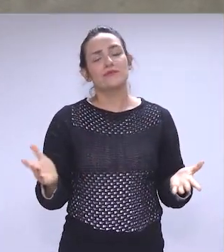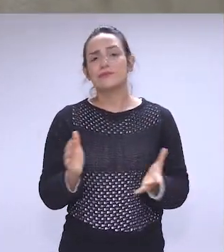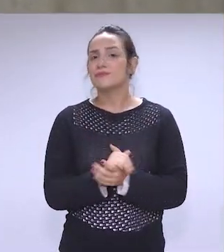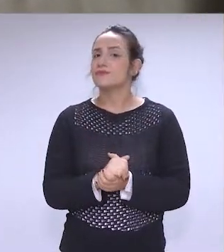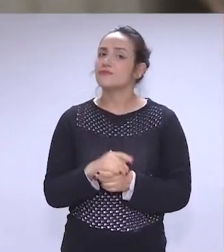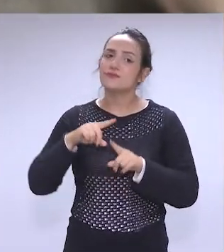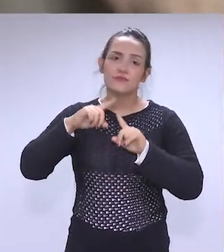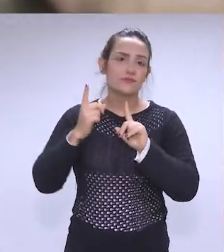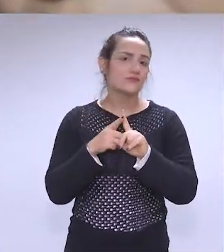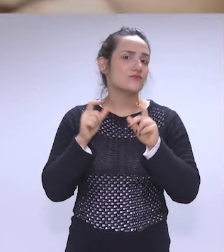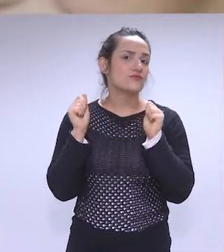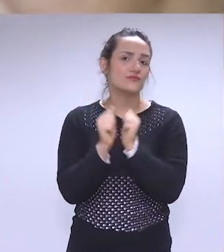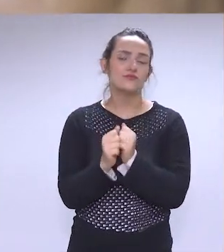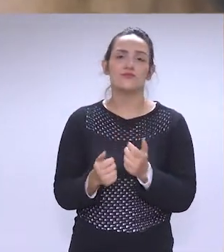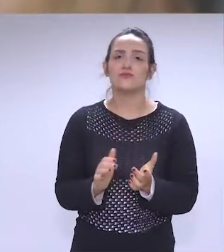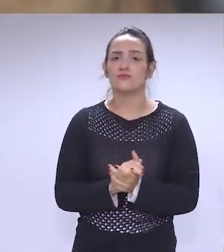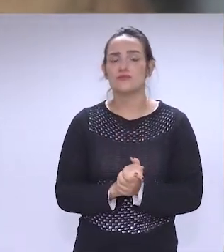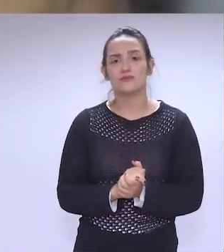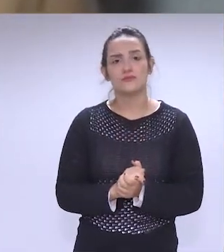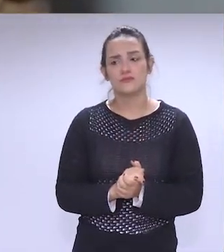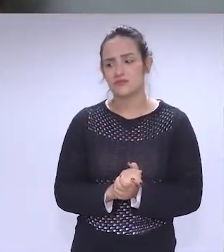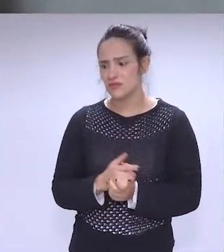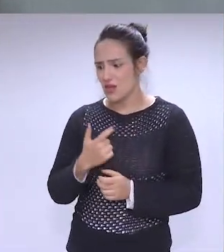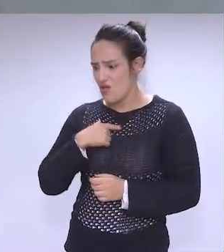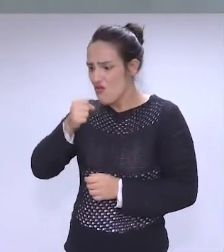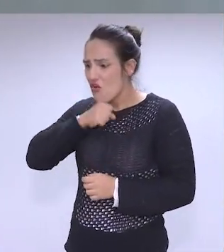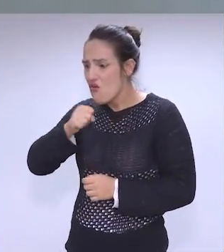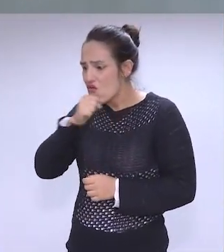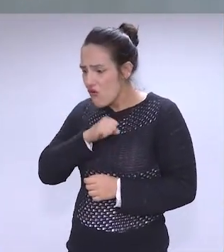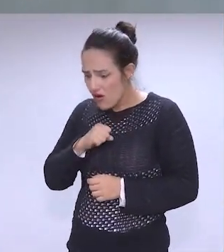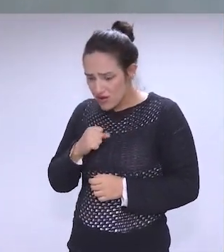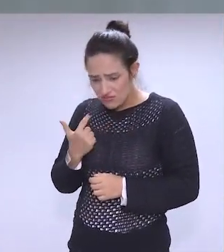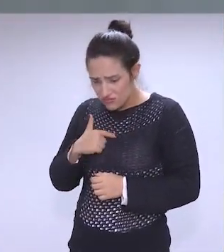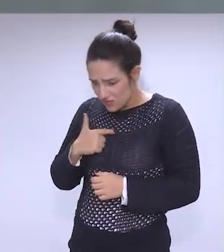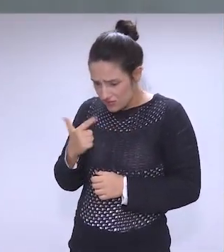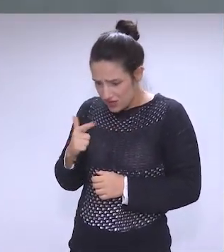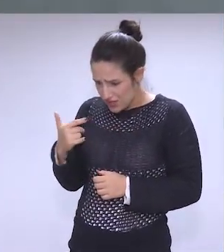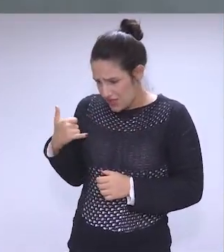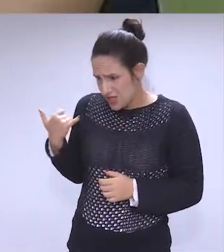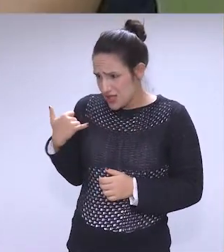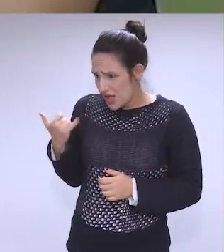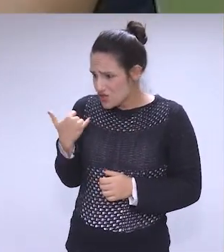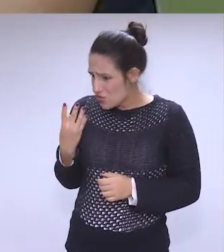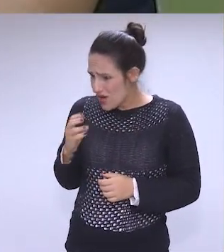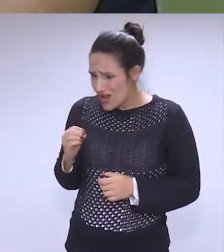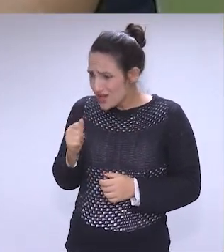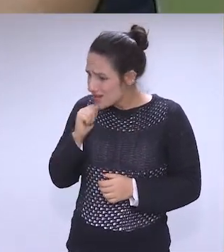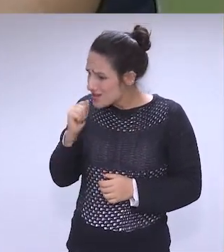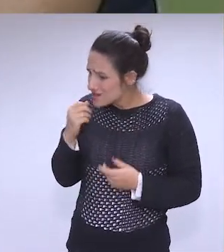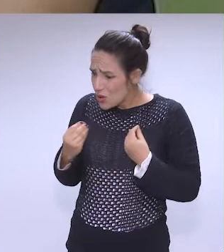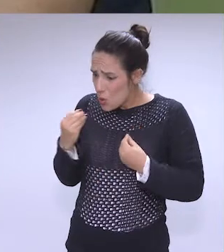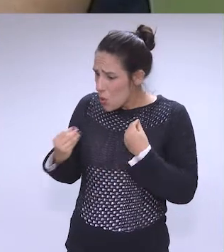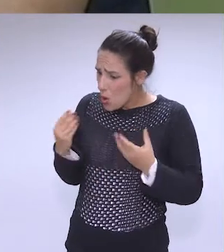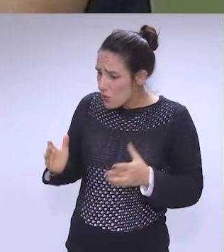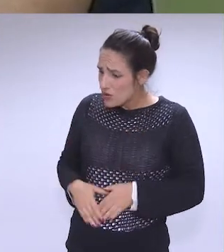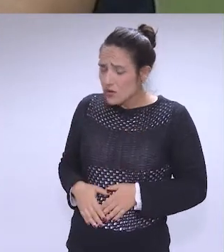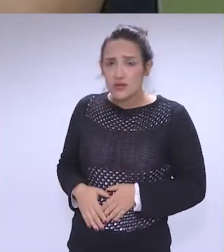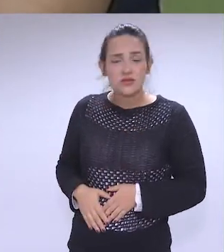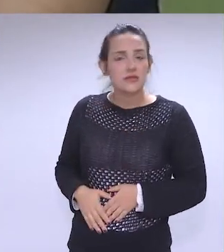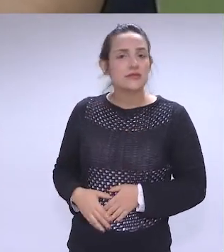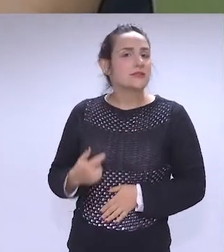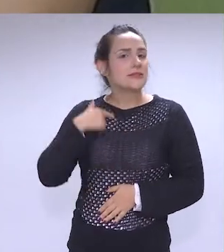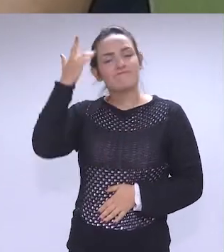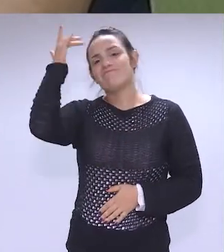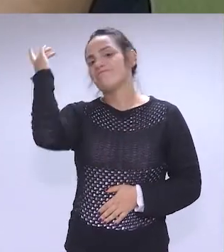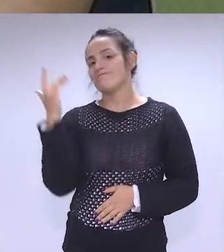tão curto espaço de tempo. E nem se imaginava avó antes dos 40 anos. Se eu tivesse pensado que